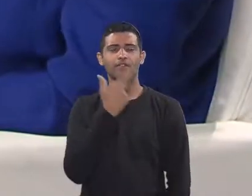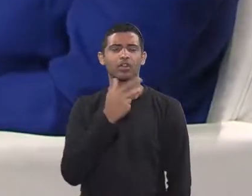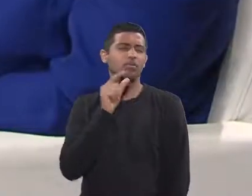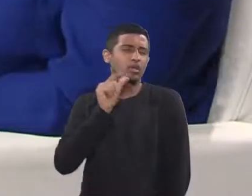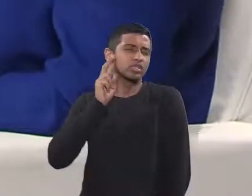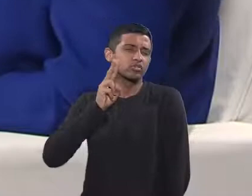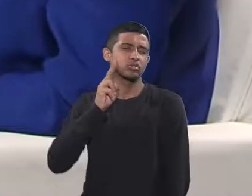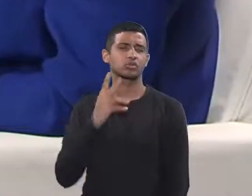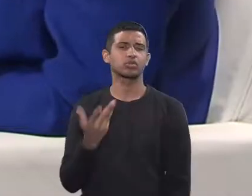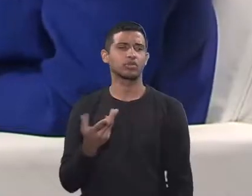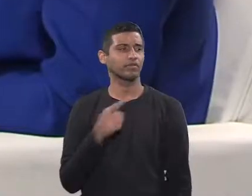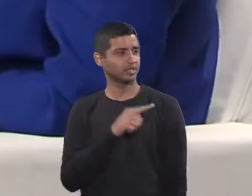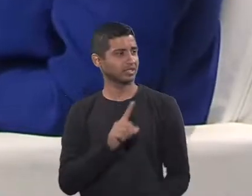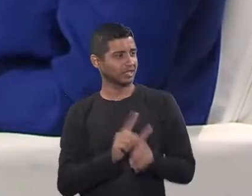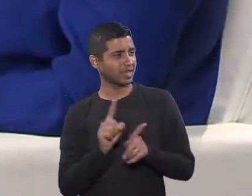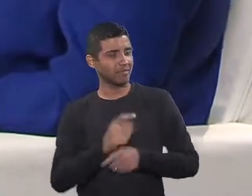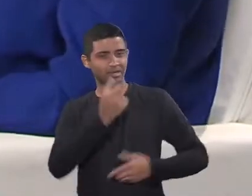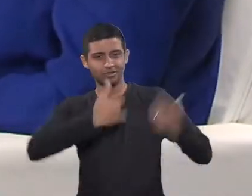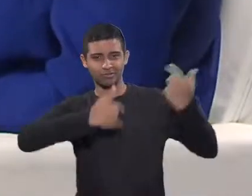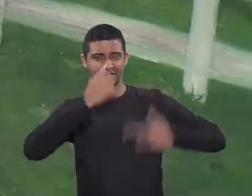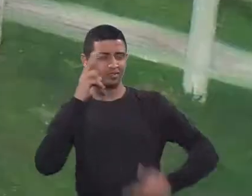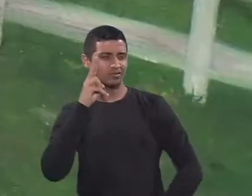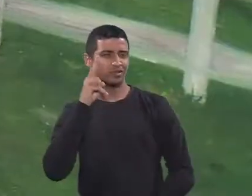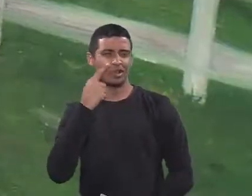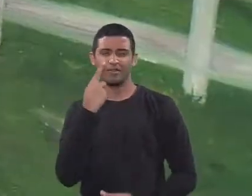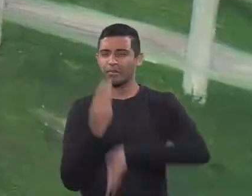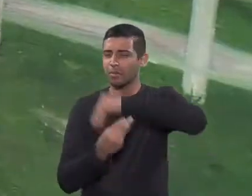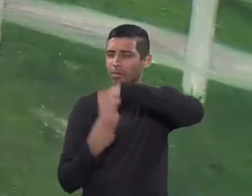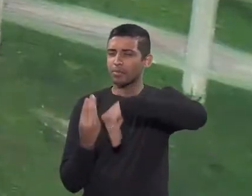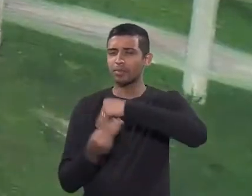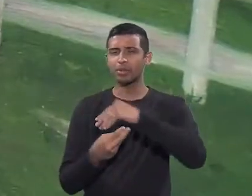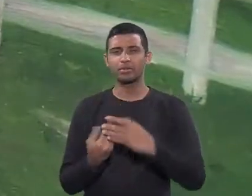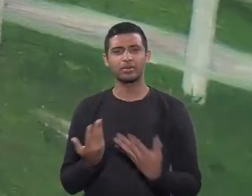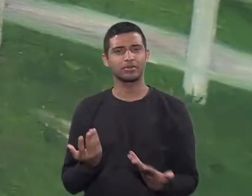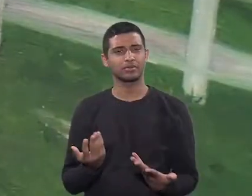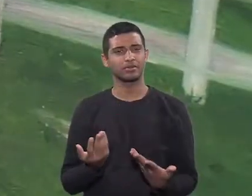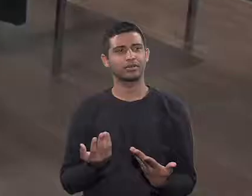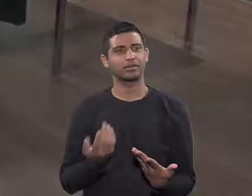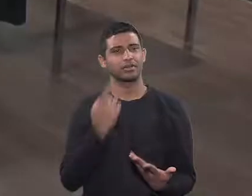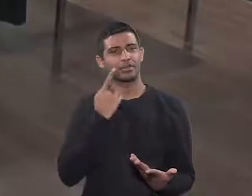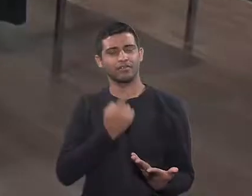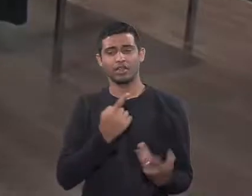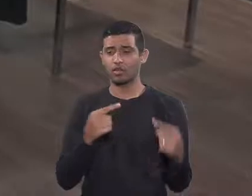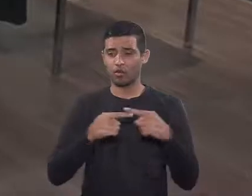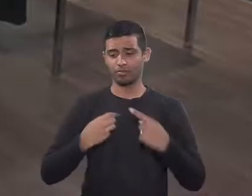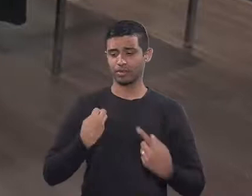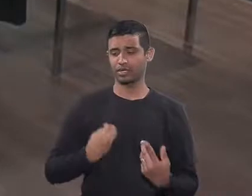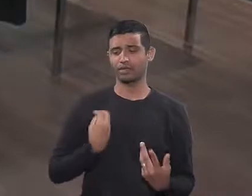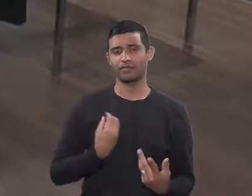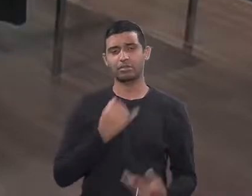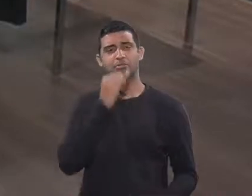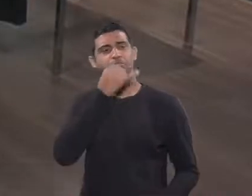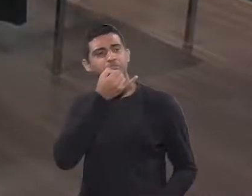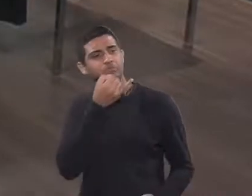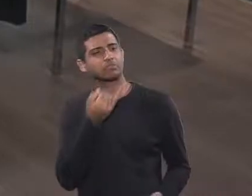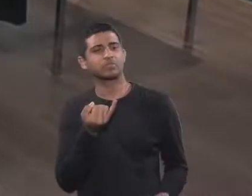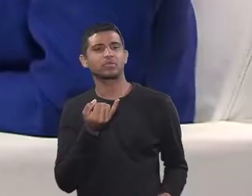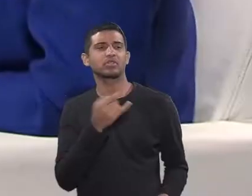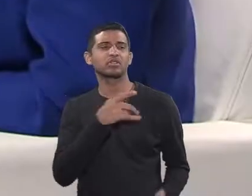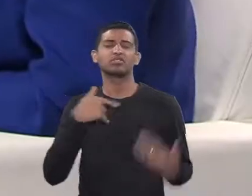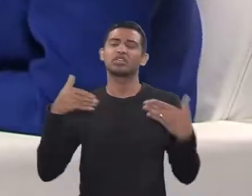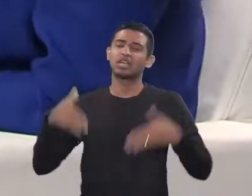da história. Você também contando uma história de total envolvimento e que faz parte da vida. Tá triste, você